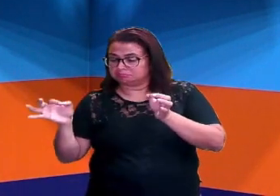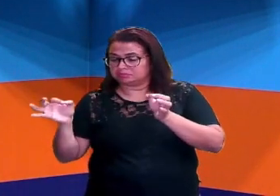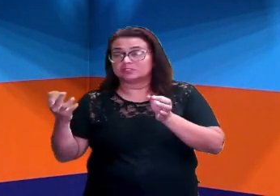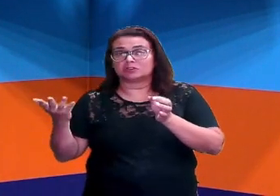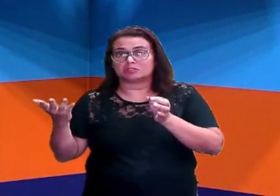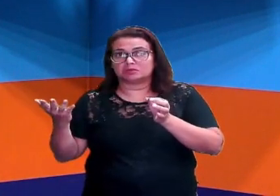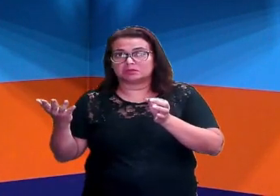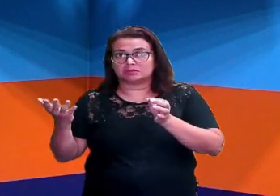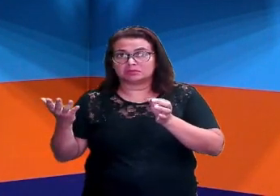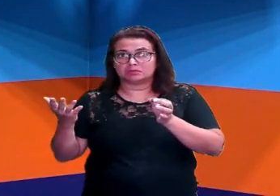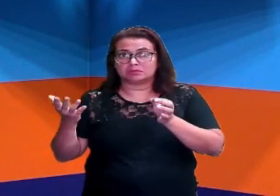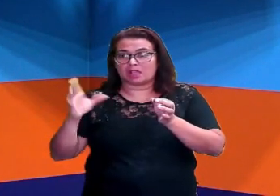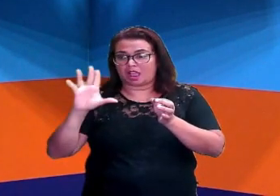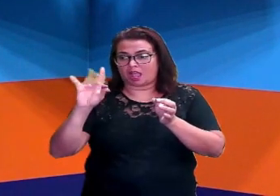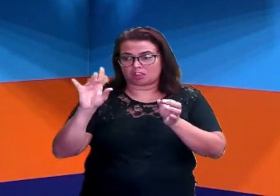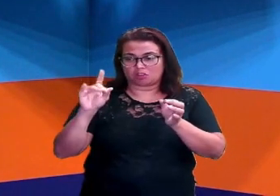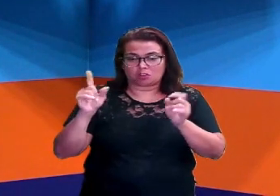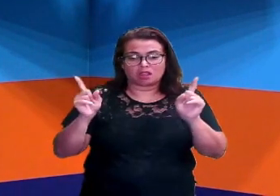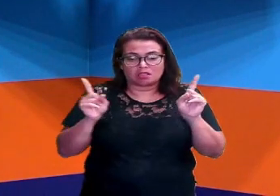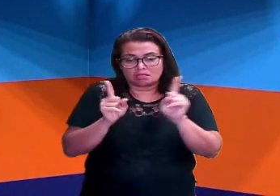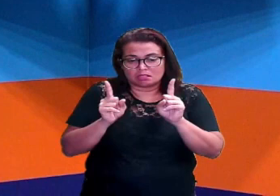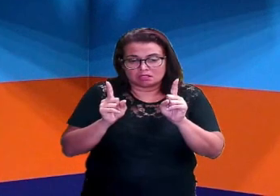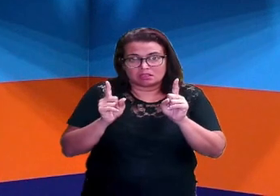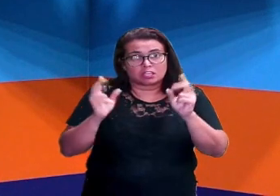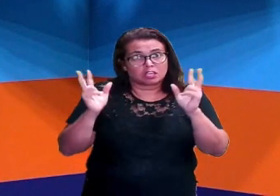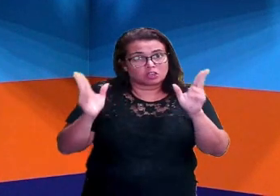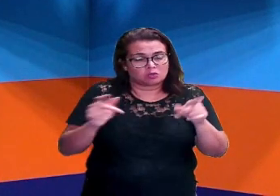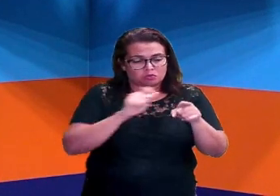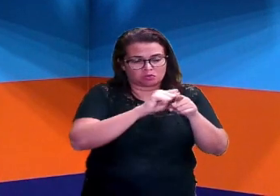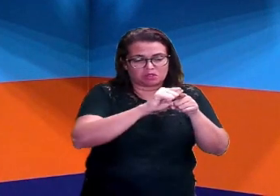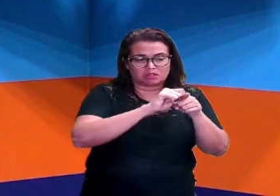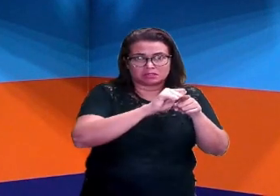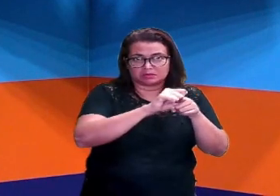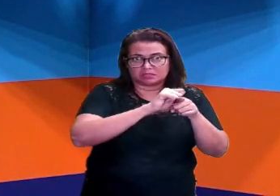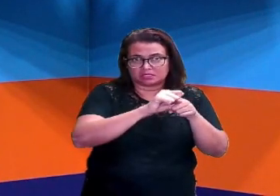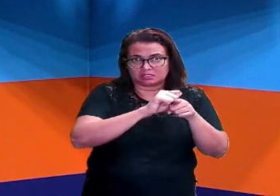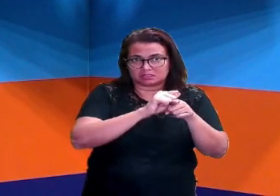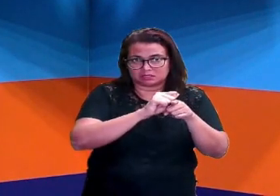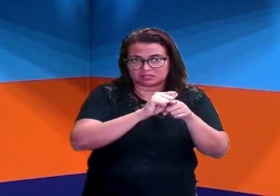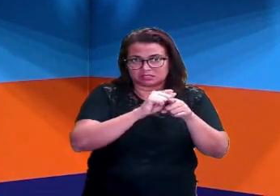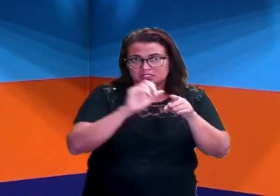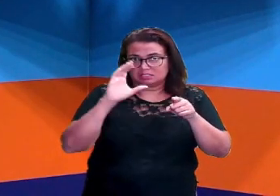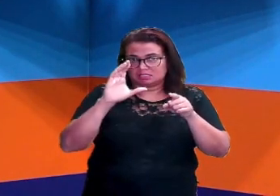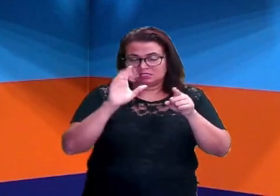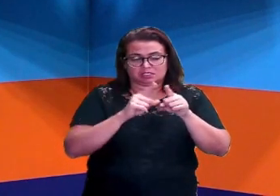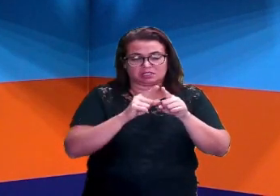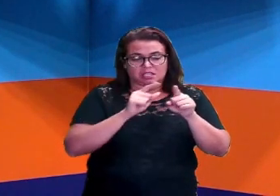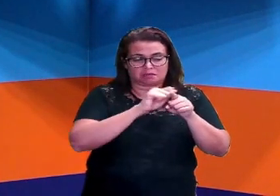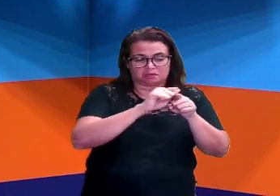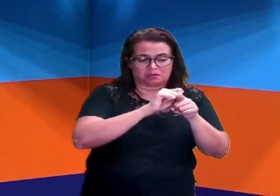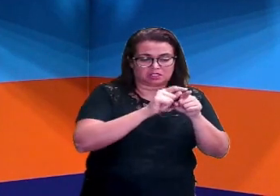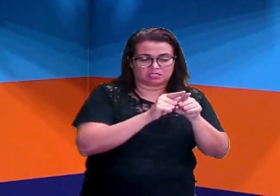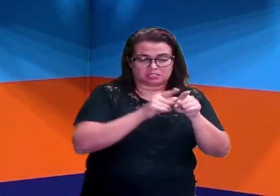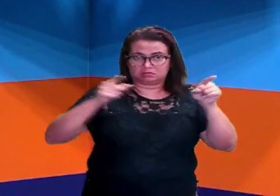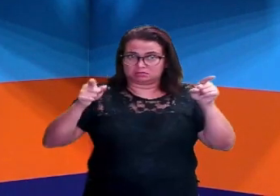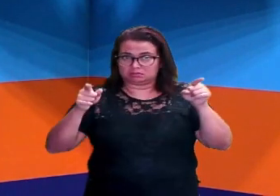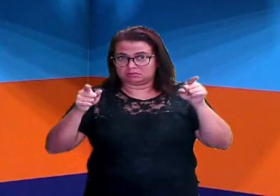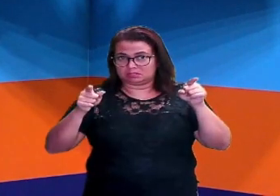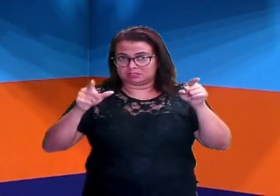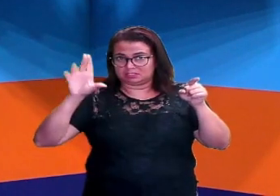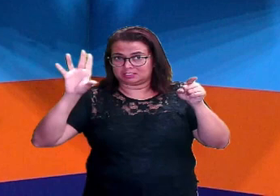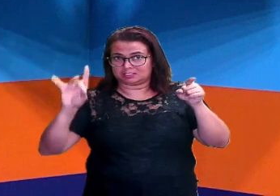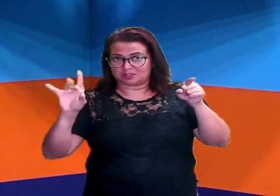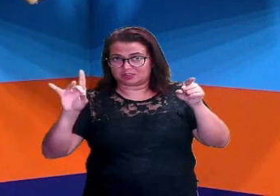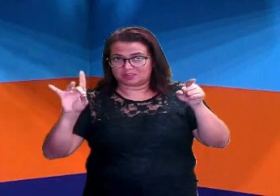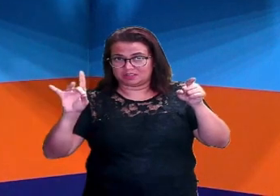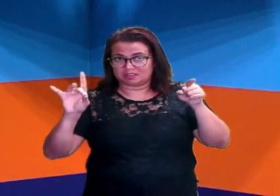tem o mesmo tamanho que a borracha? Letra C, a borracha é mais comprida que a cola? Letra D, a cola